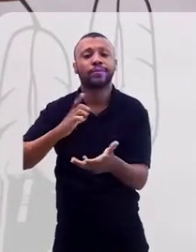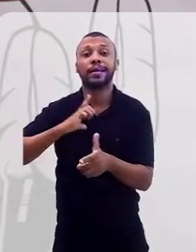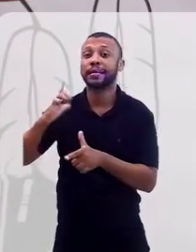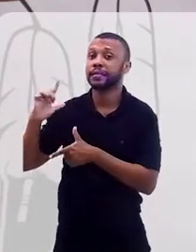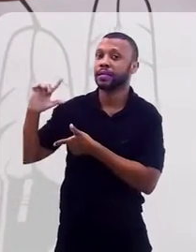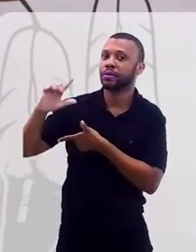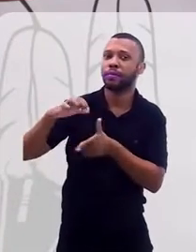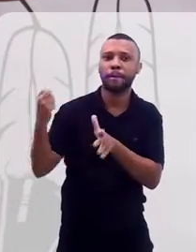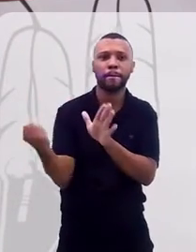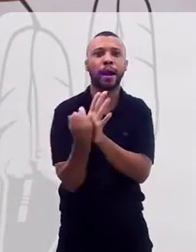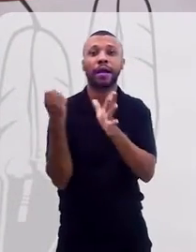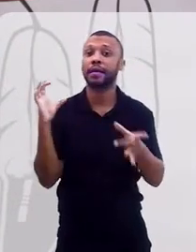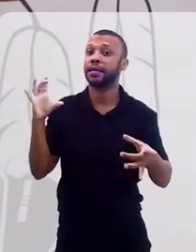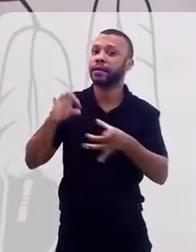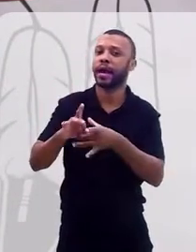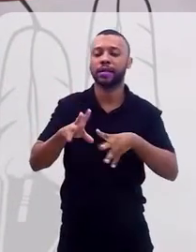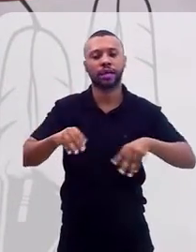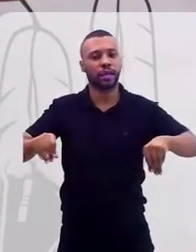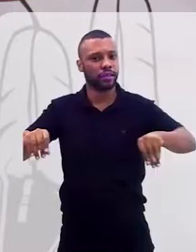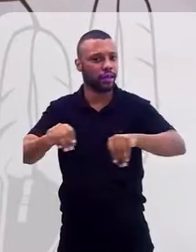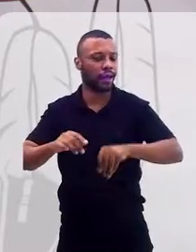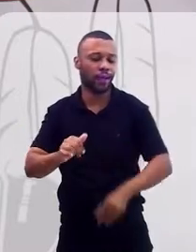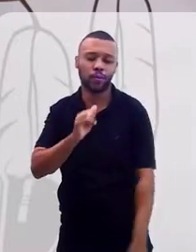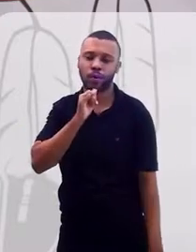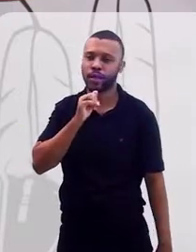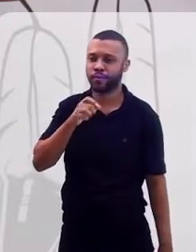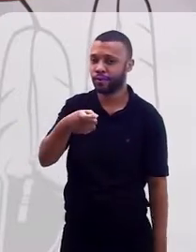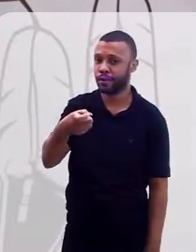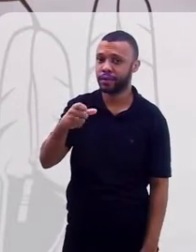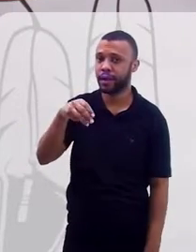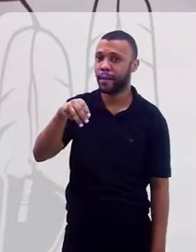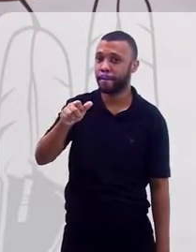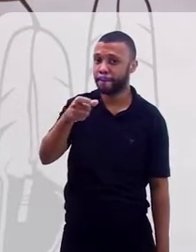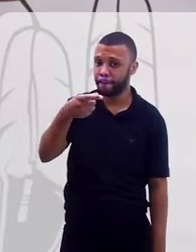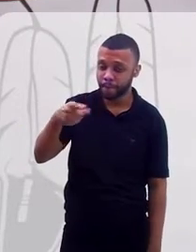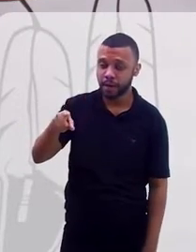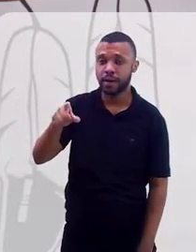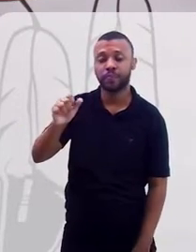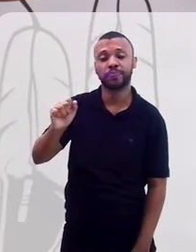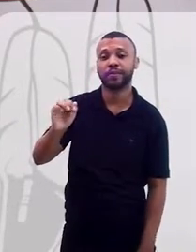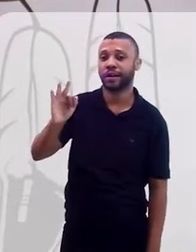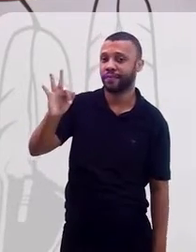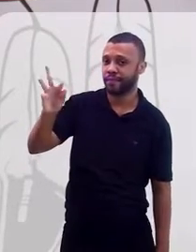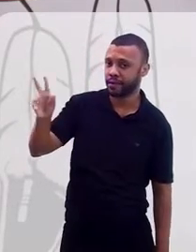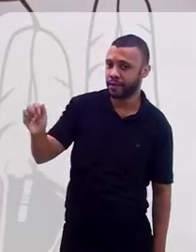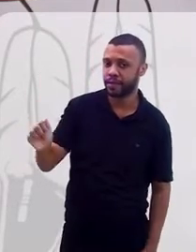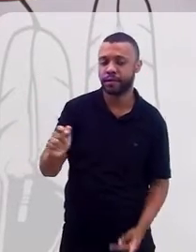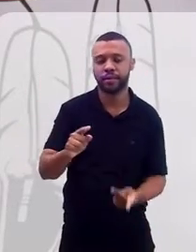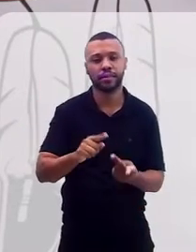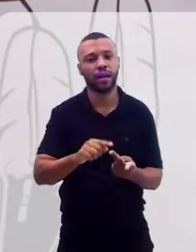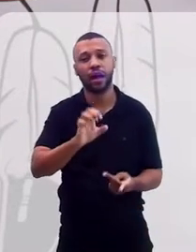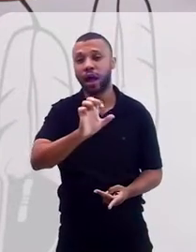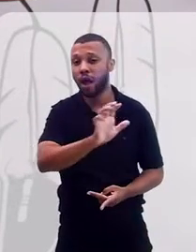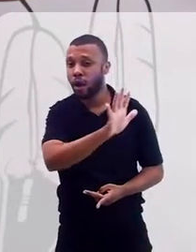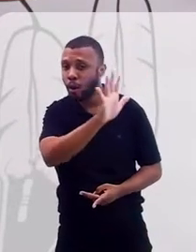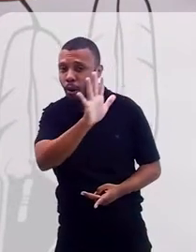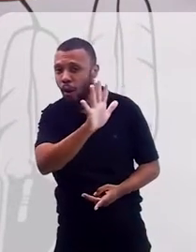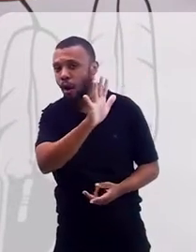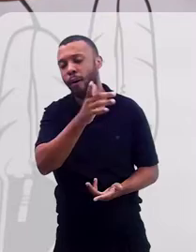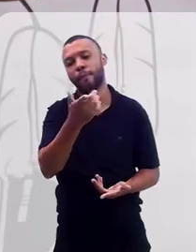tradições ligadas à Terra nós temos o o chamanismo africano europeu